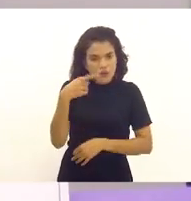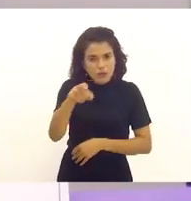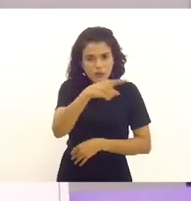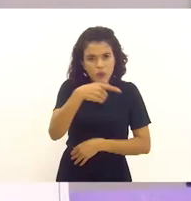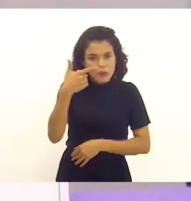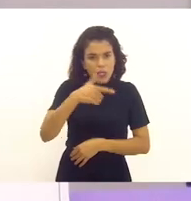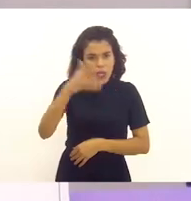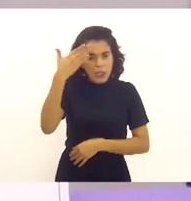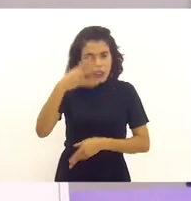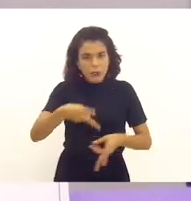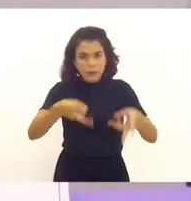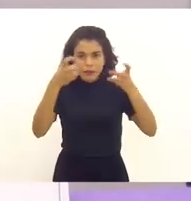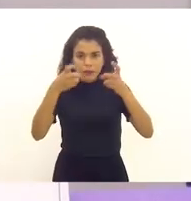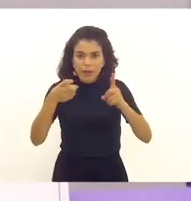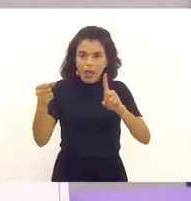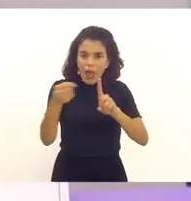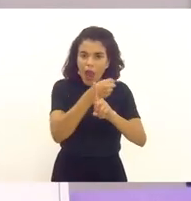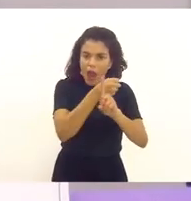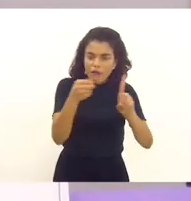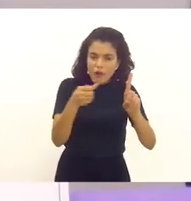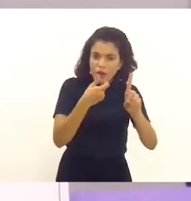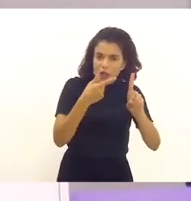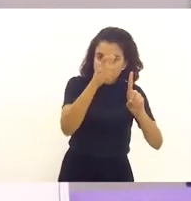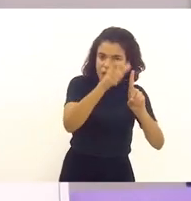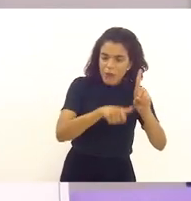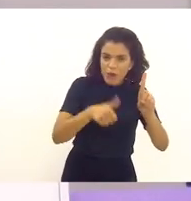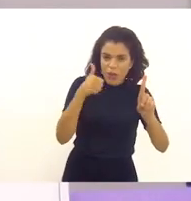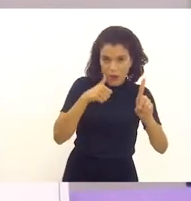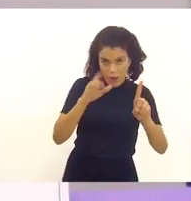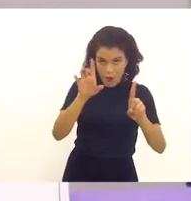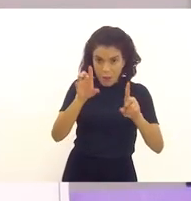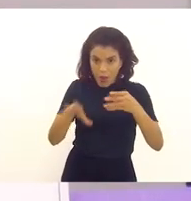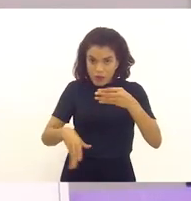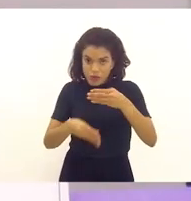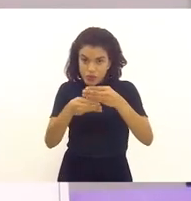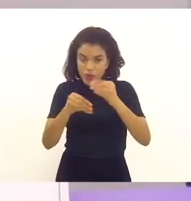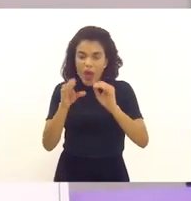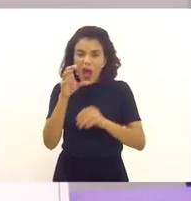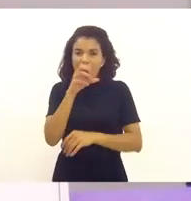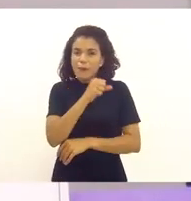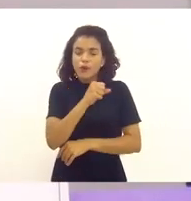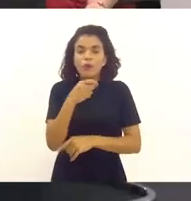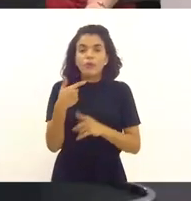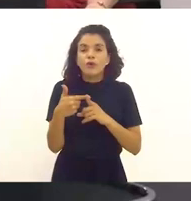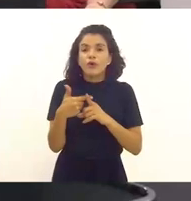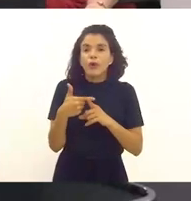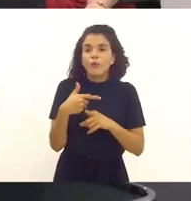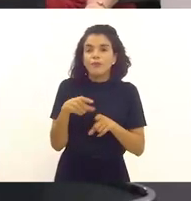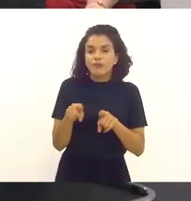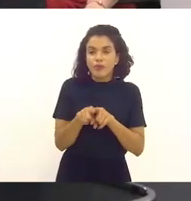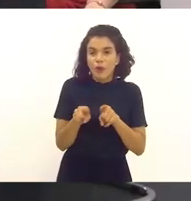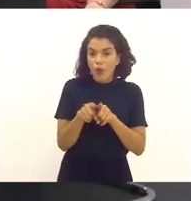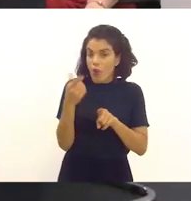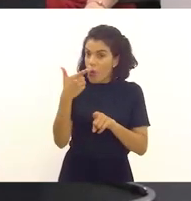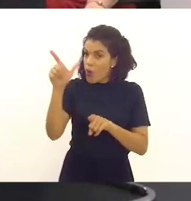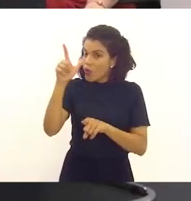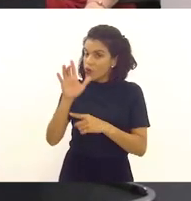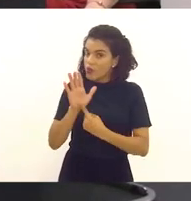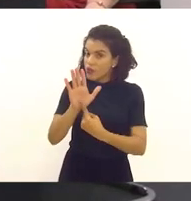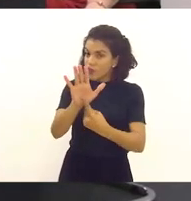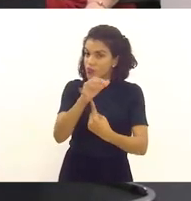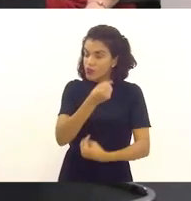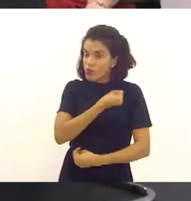da violência contra mulher deputada posso interromper assim no momento porque eu também gostaria de trazer um outro número